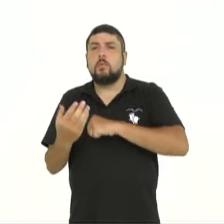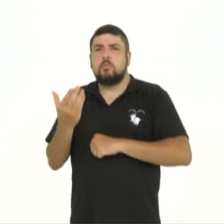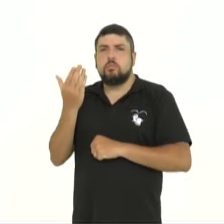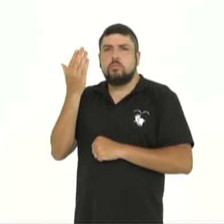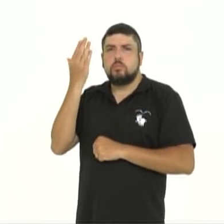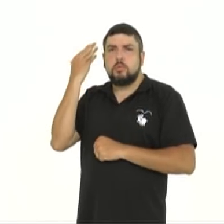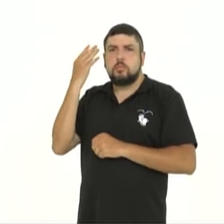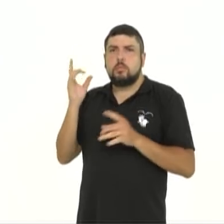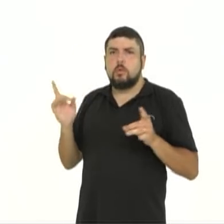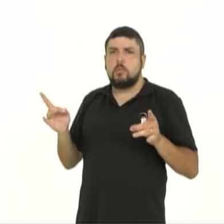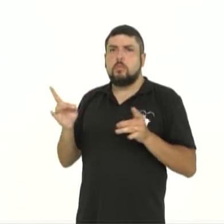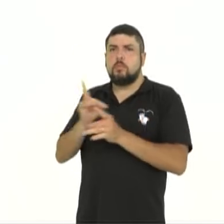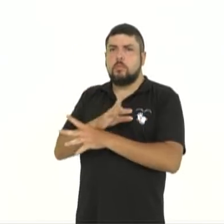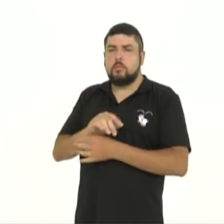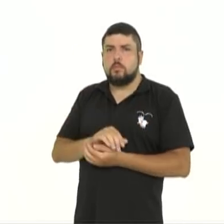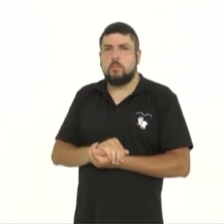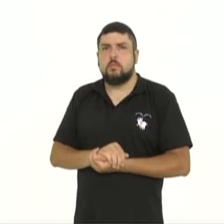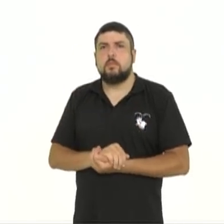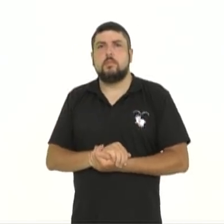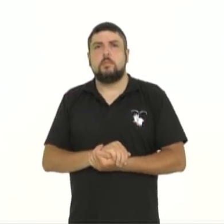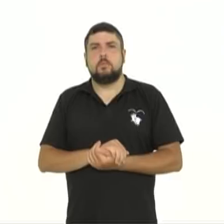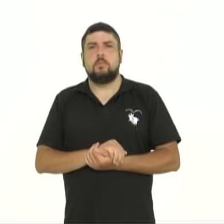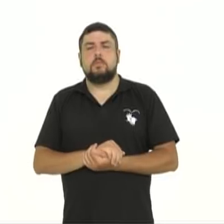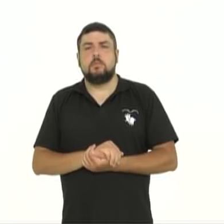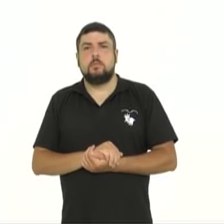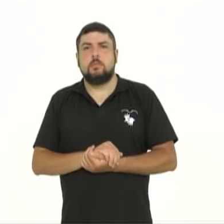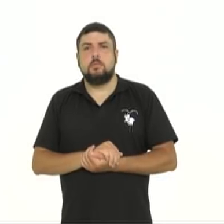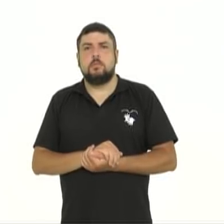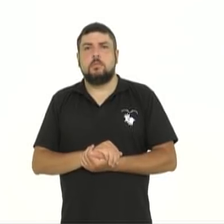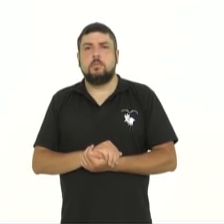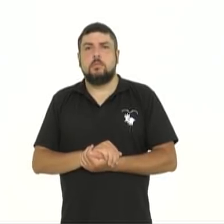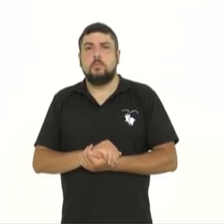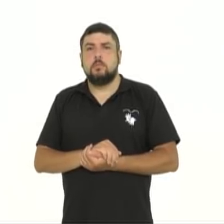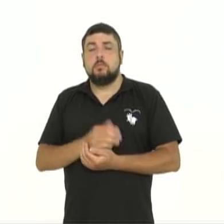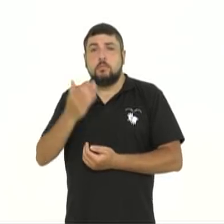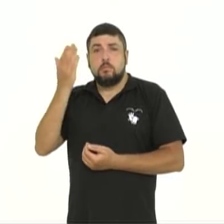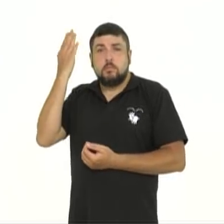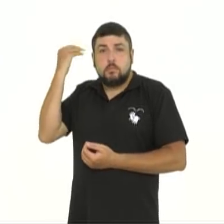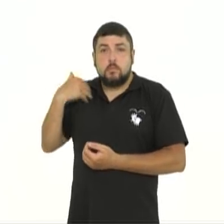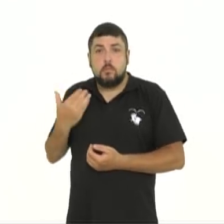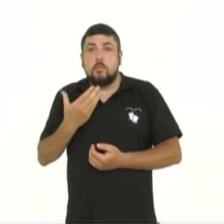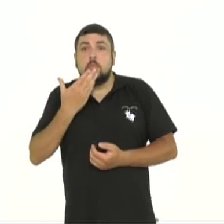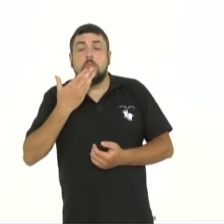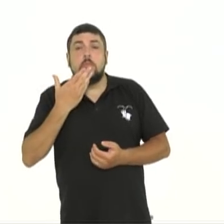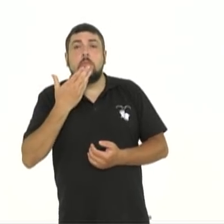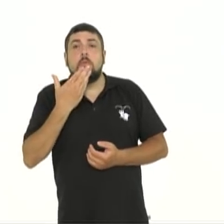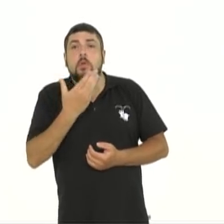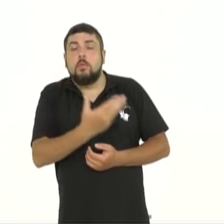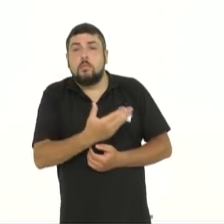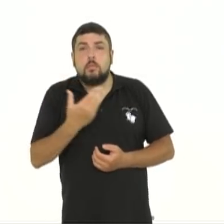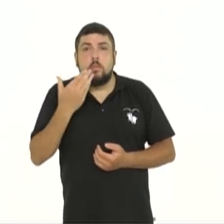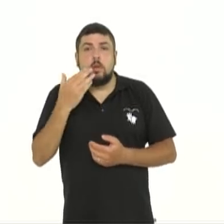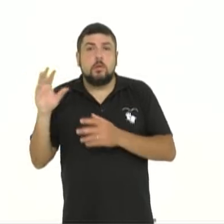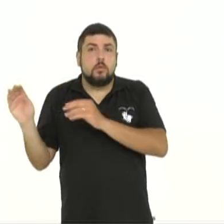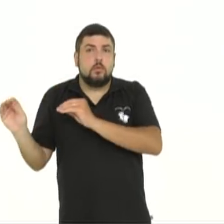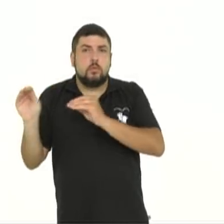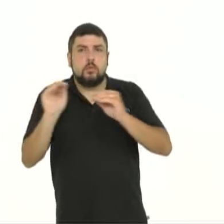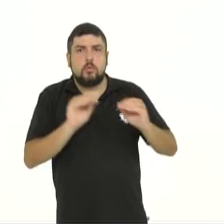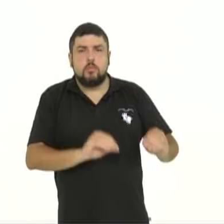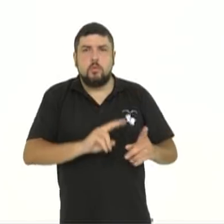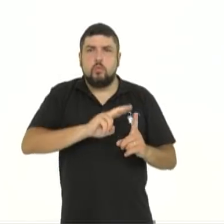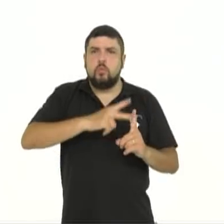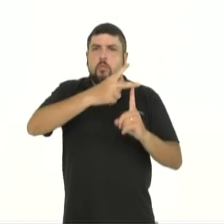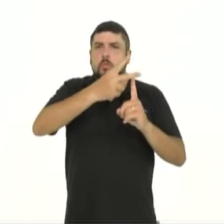perfeito, no passado, nesta manchete. Pedidos de refúgio de venezuelanos no Brasil dobraram em 6